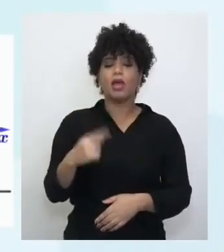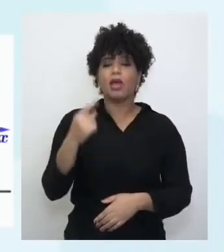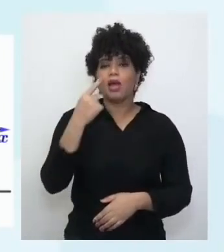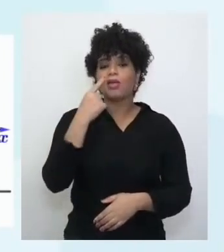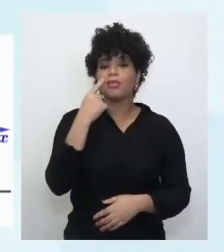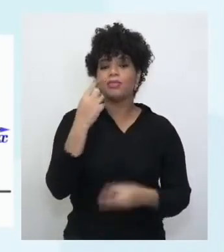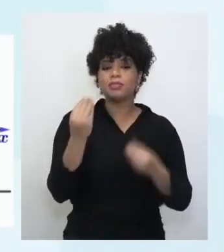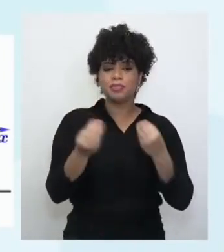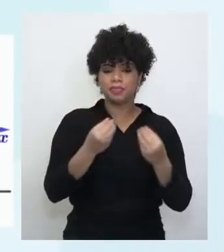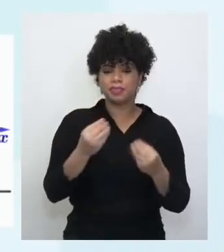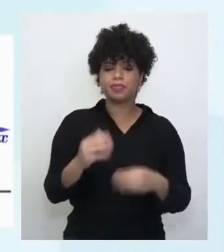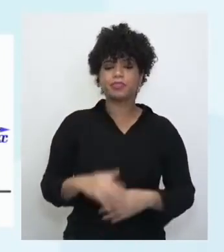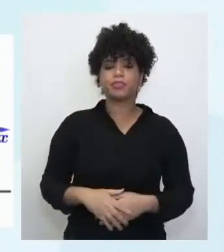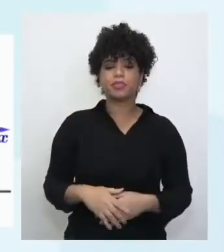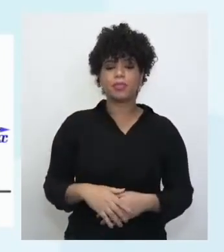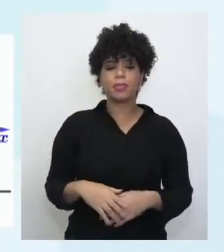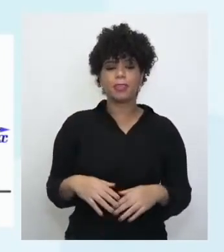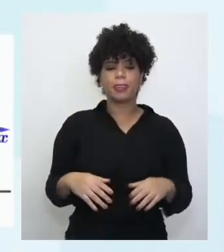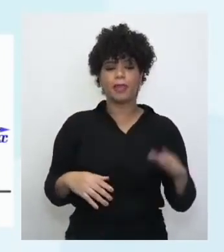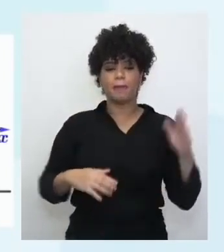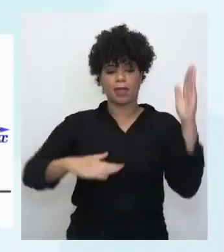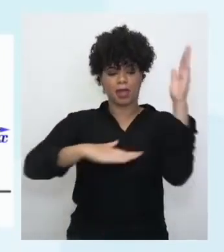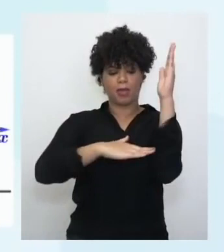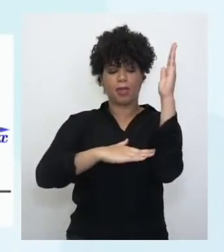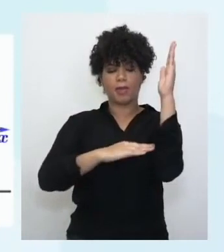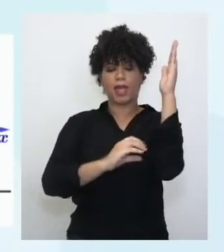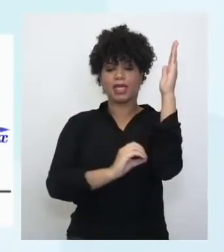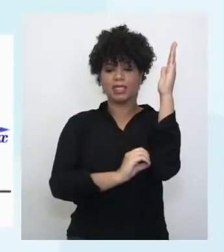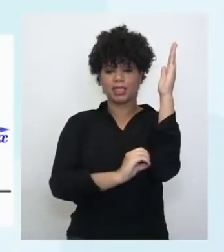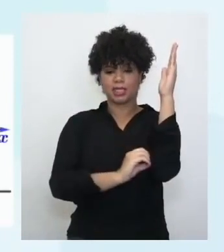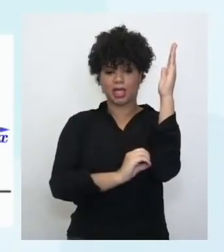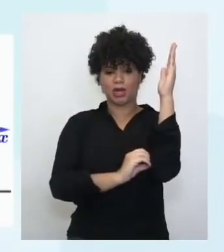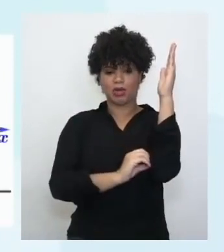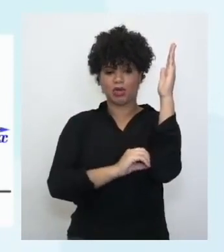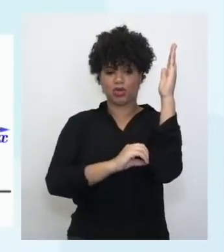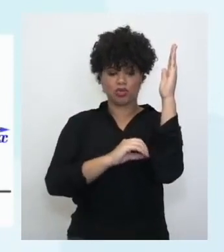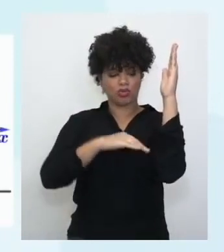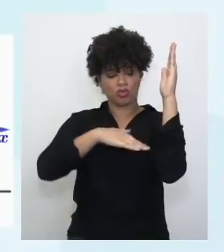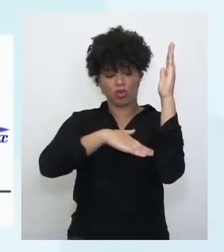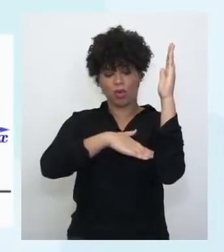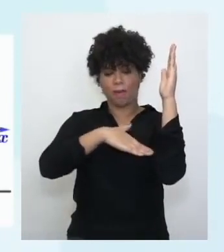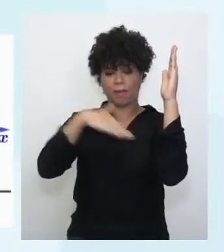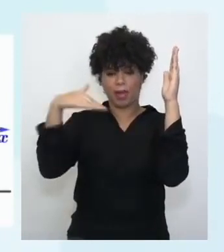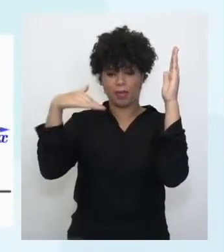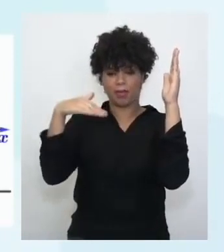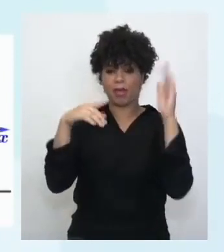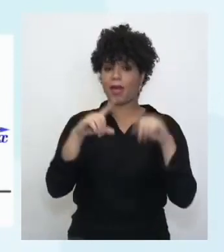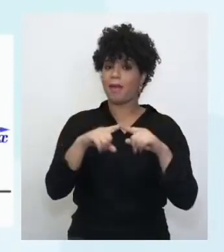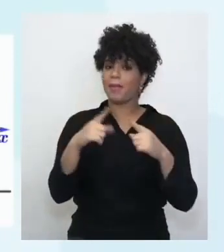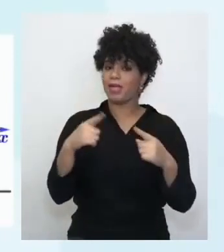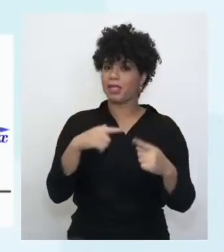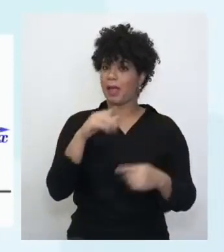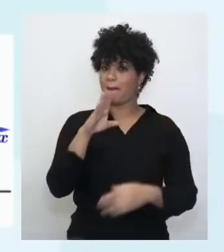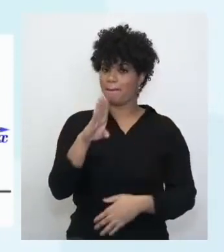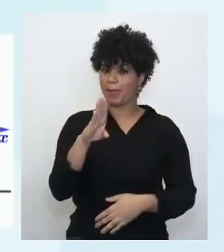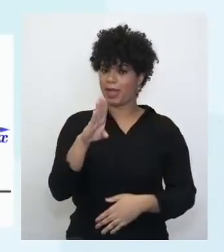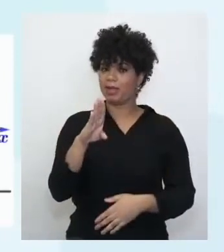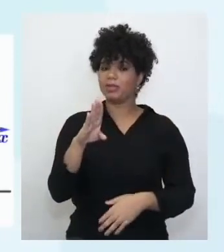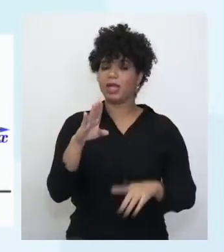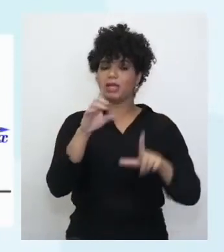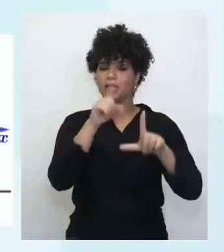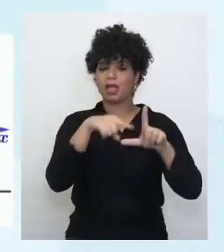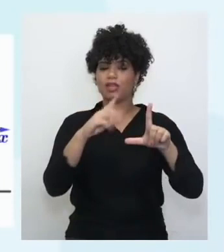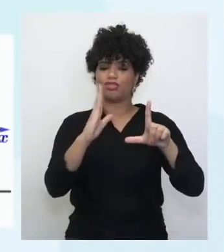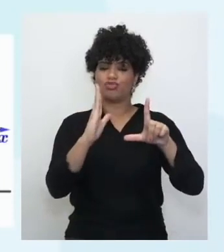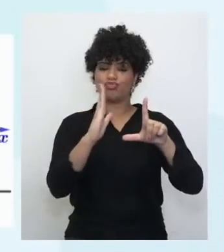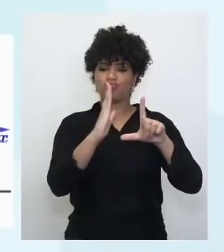passando lá na origem, no 0, 0. Tá. No gráfico B, a gente tem uma reta inclinada, mas que não passa lá no 0, 0. E no gráfico C, a